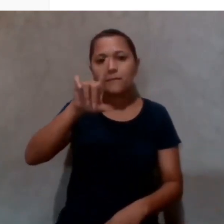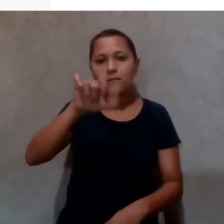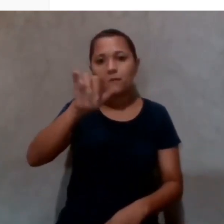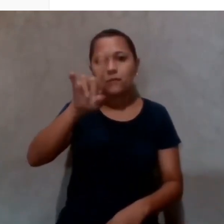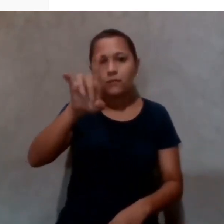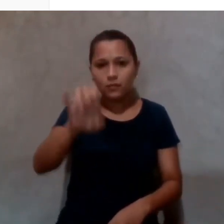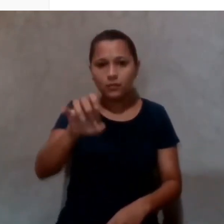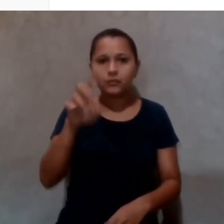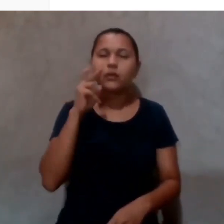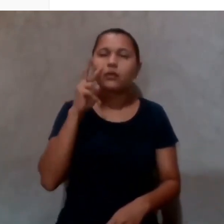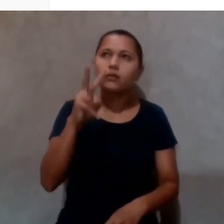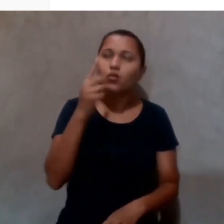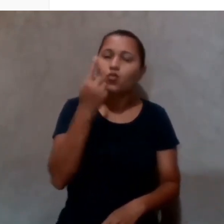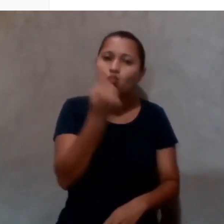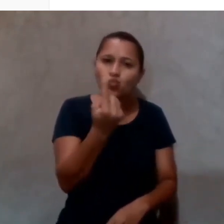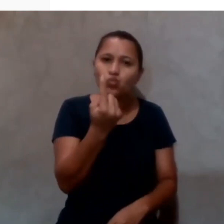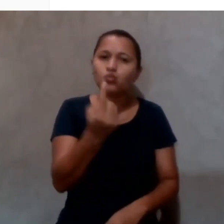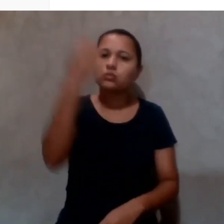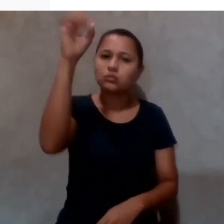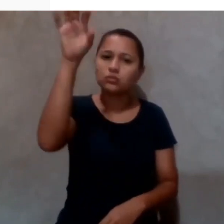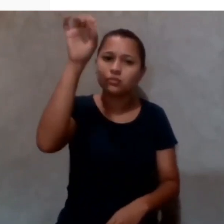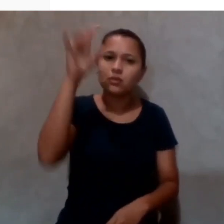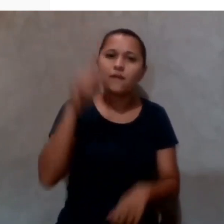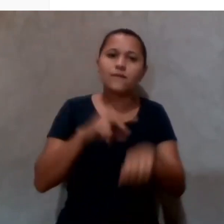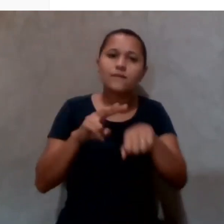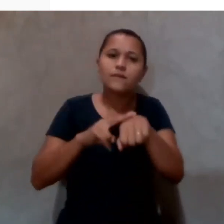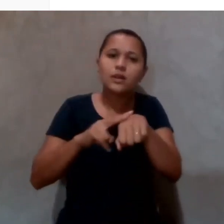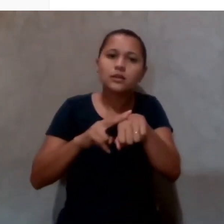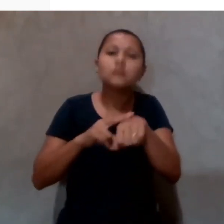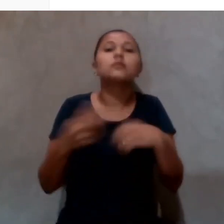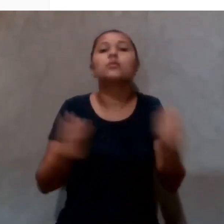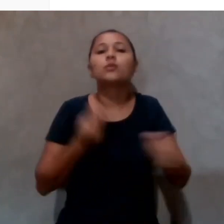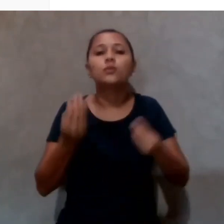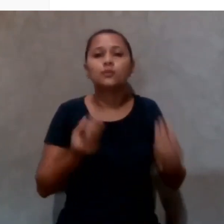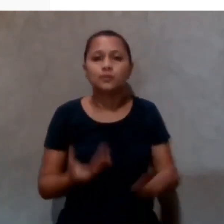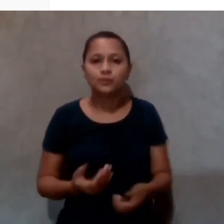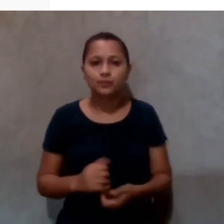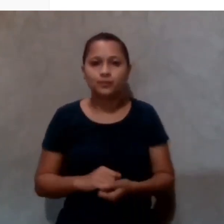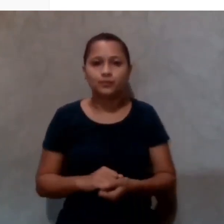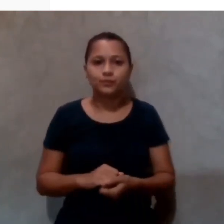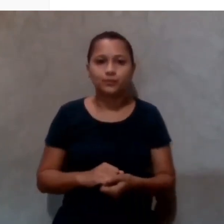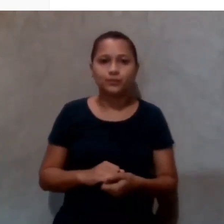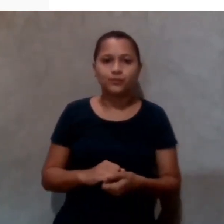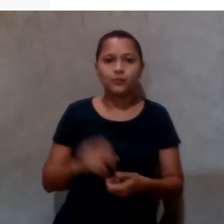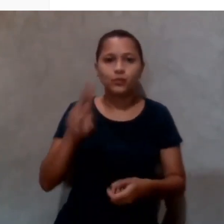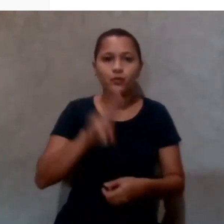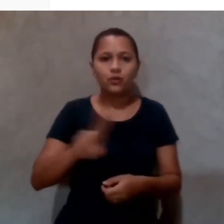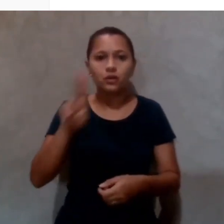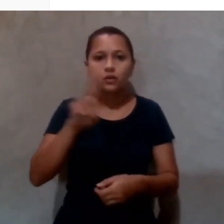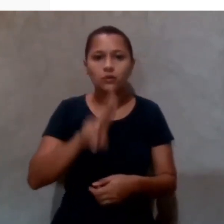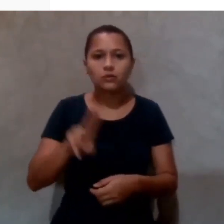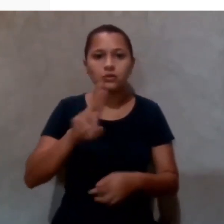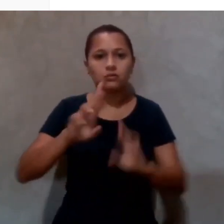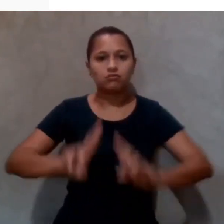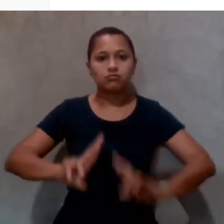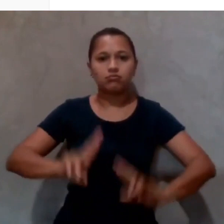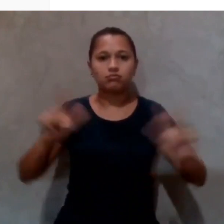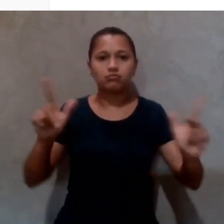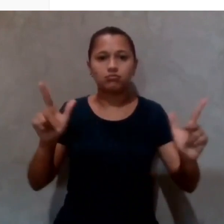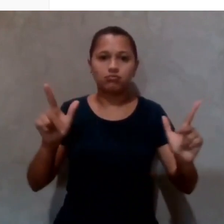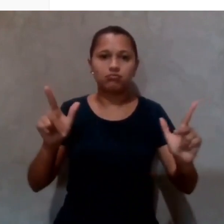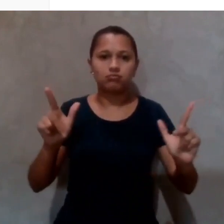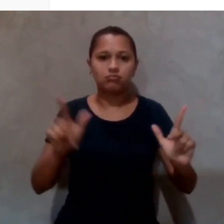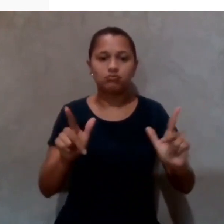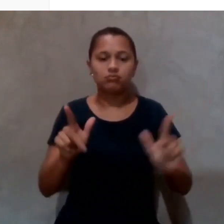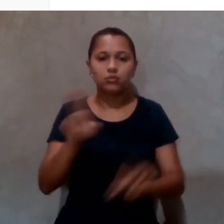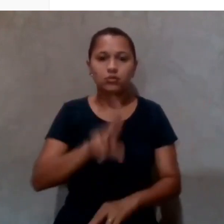questão, a gente vai utilizar um procedimento um pouco diferente do procedimento que utilizamos nas questões anteriores. Nas questões anteriores, o